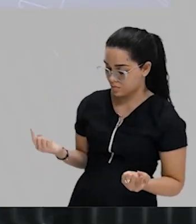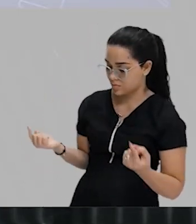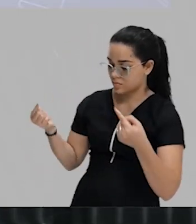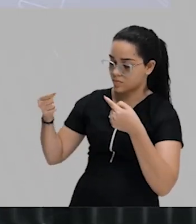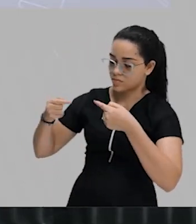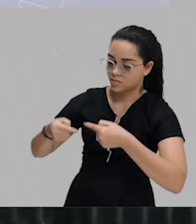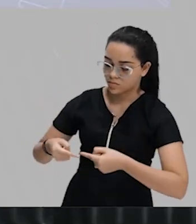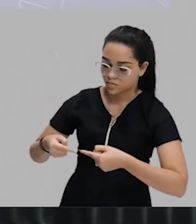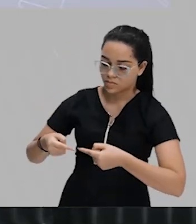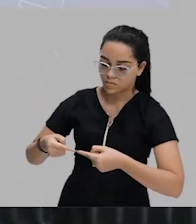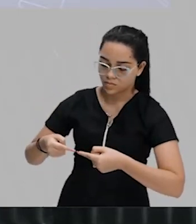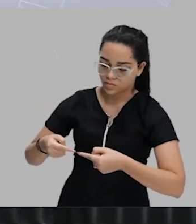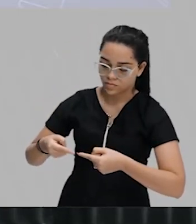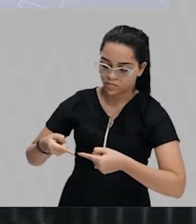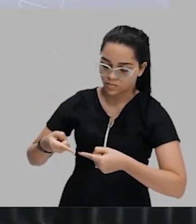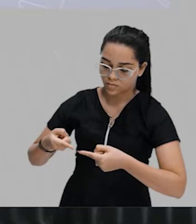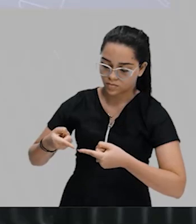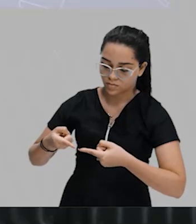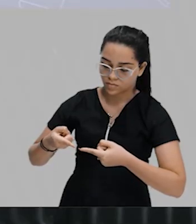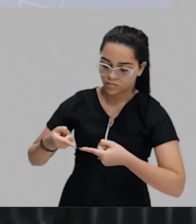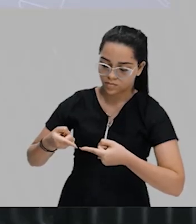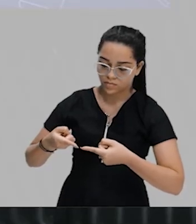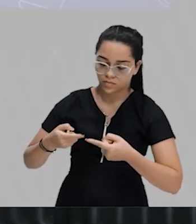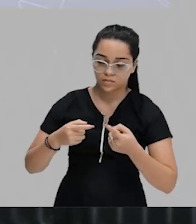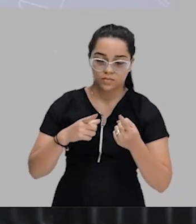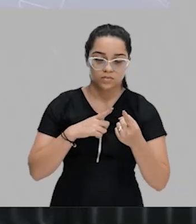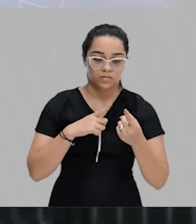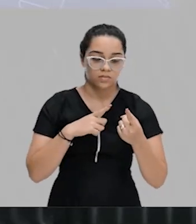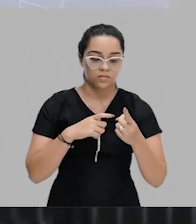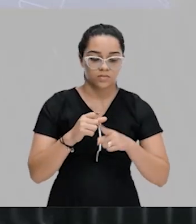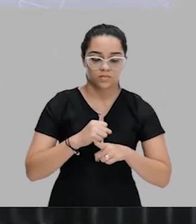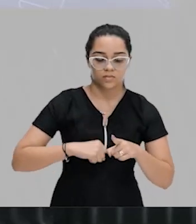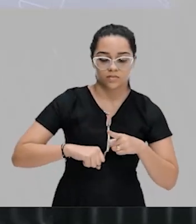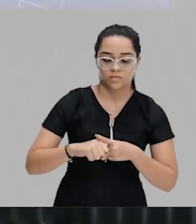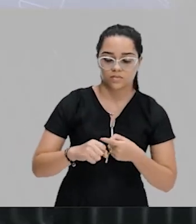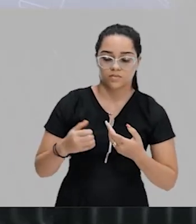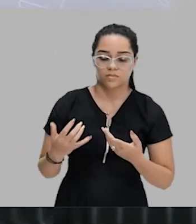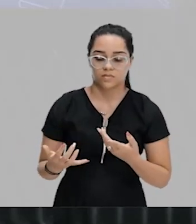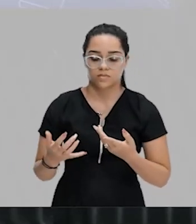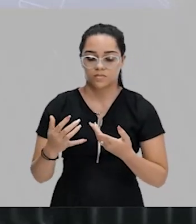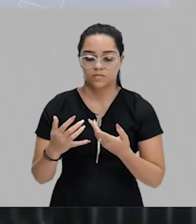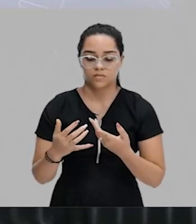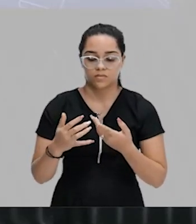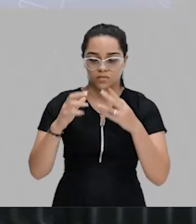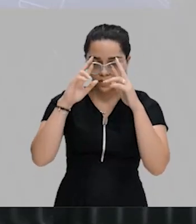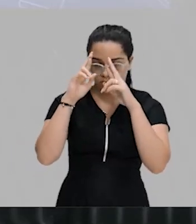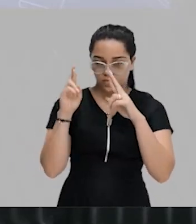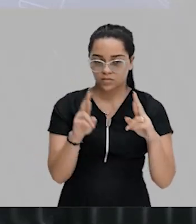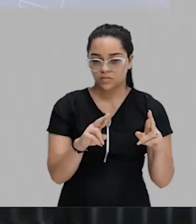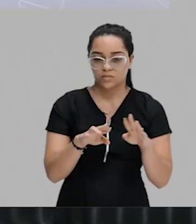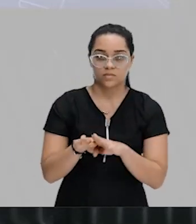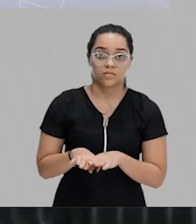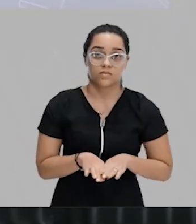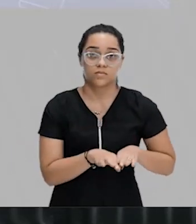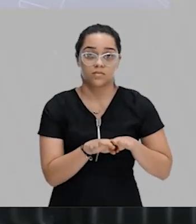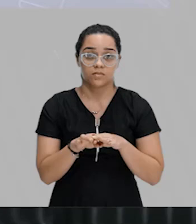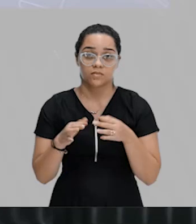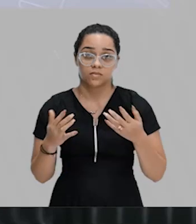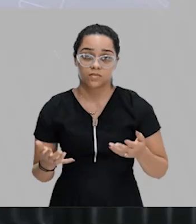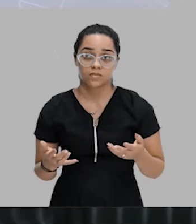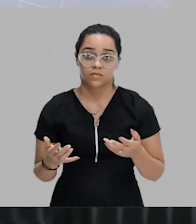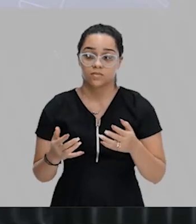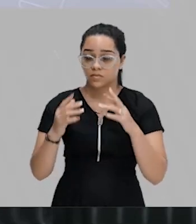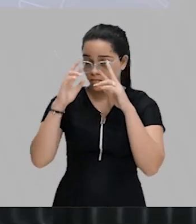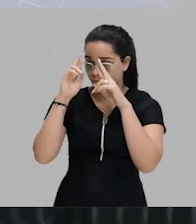contrário, na verdade, a uma sociedade que não respeita a equidade, que